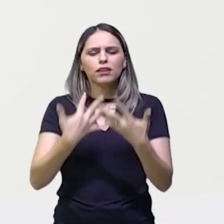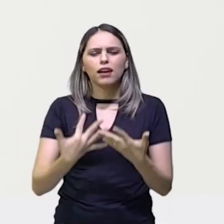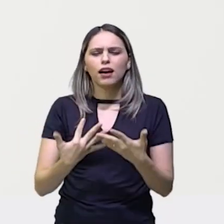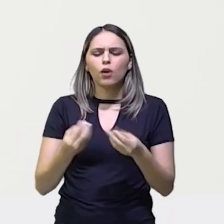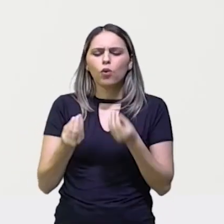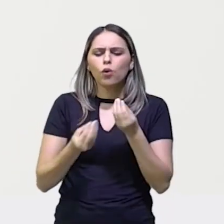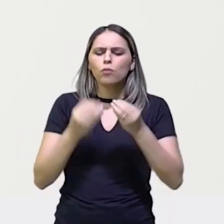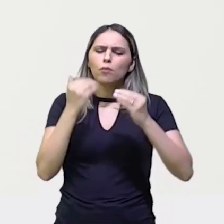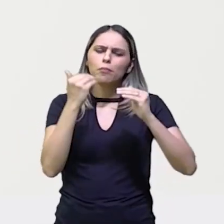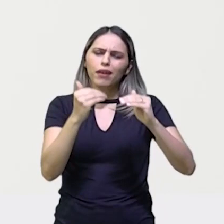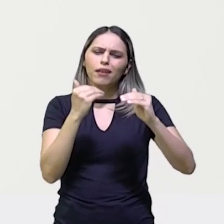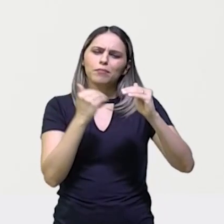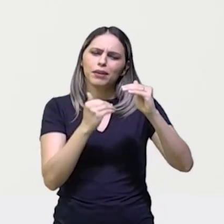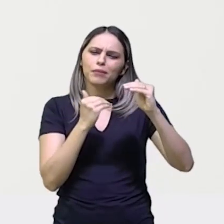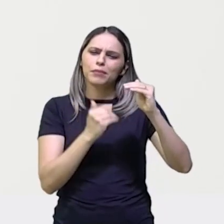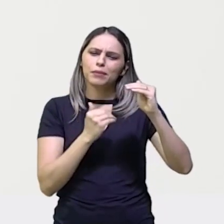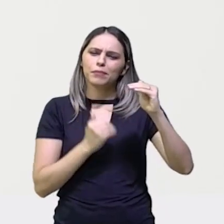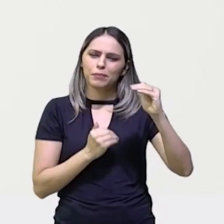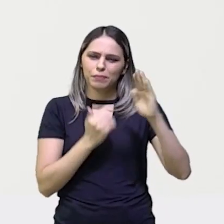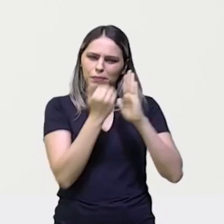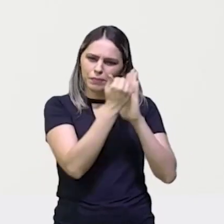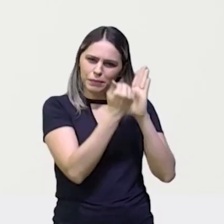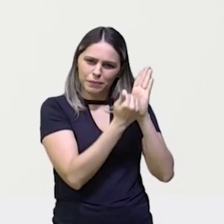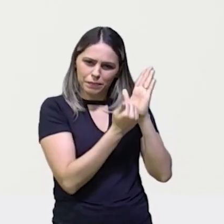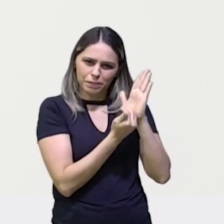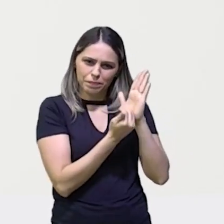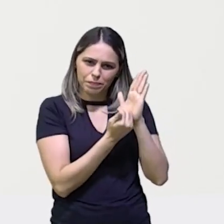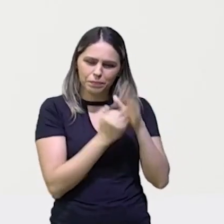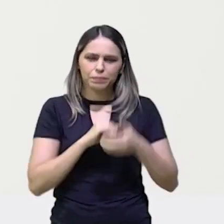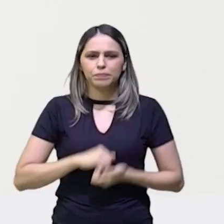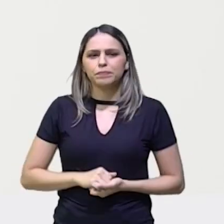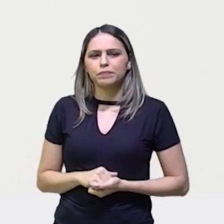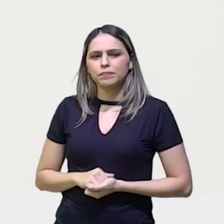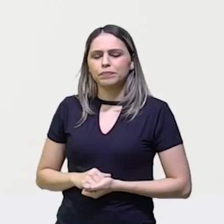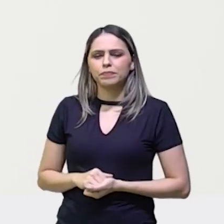a passo dessa carta, certo? Manaus,